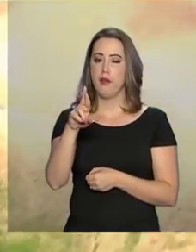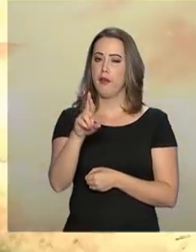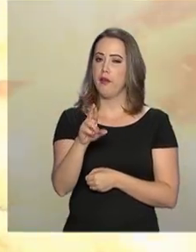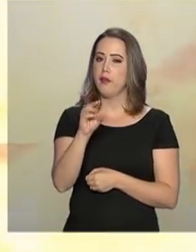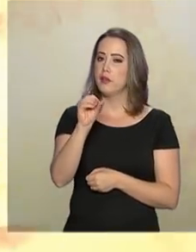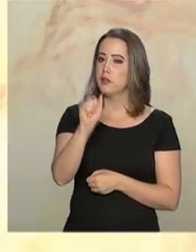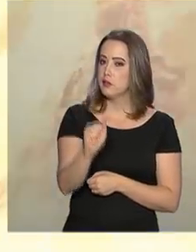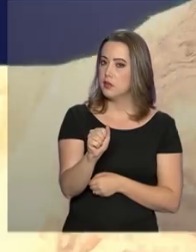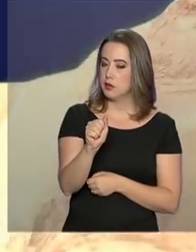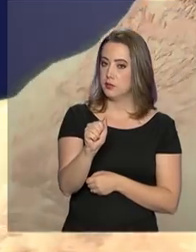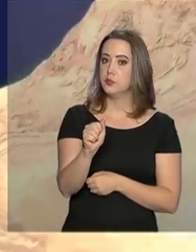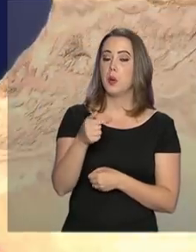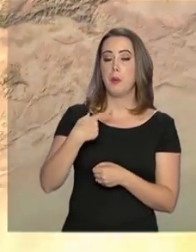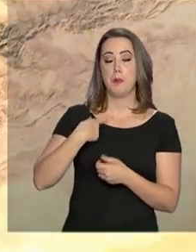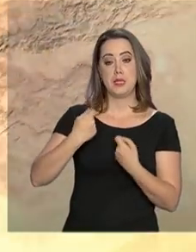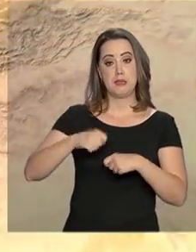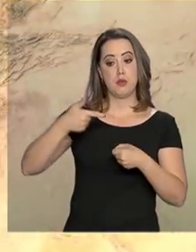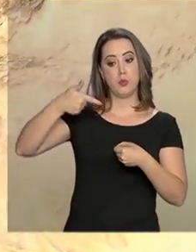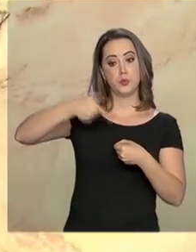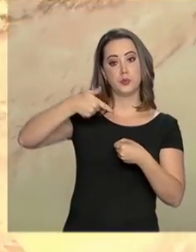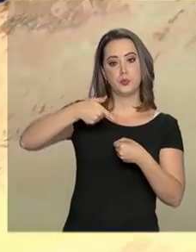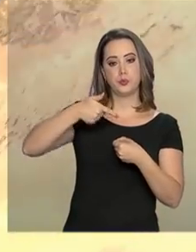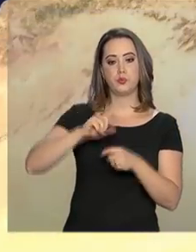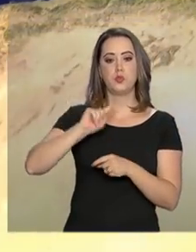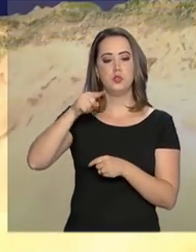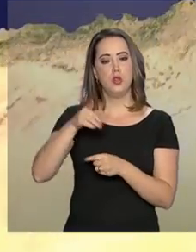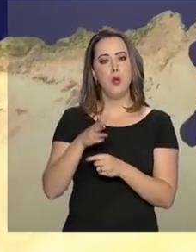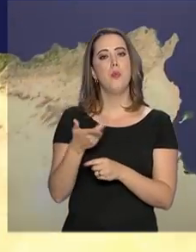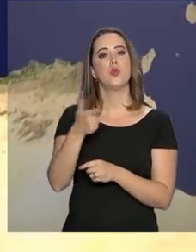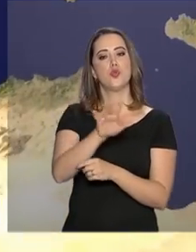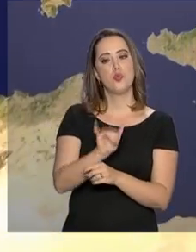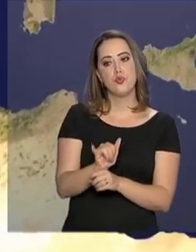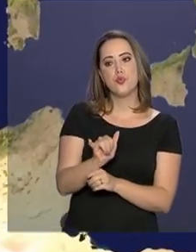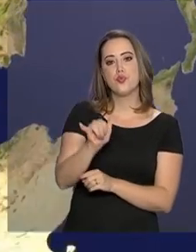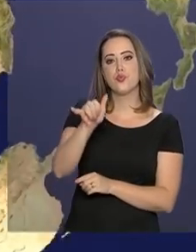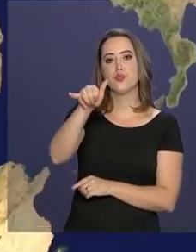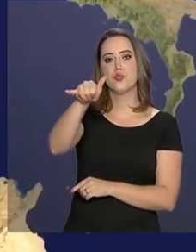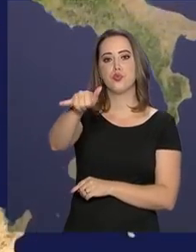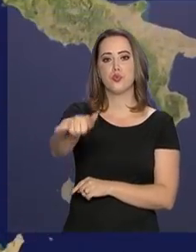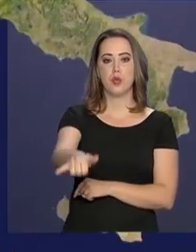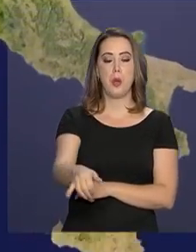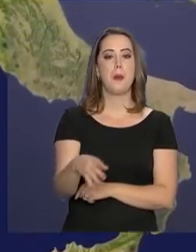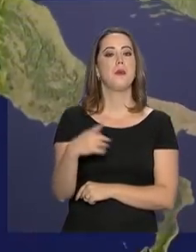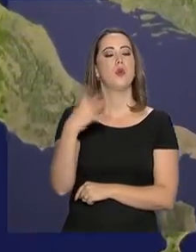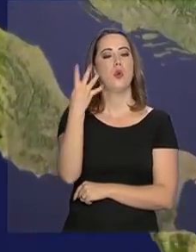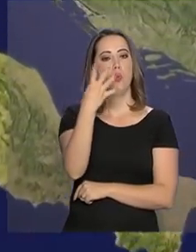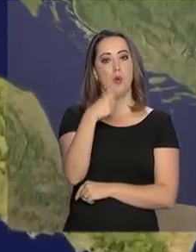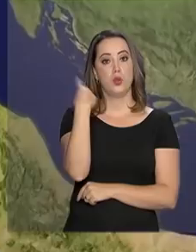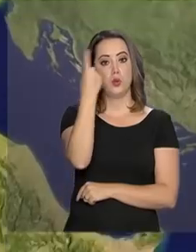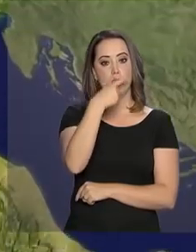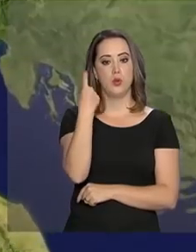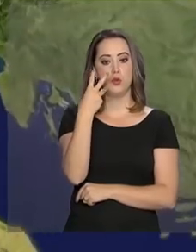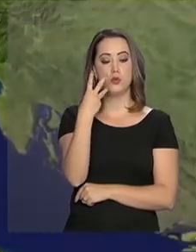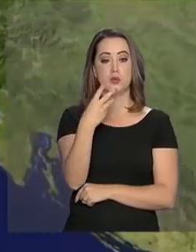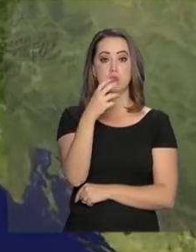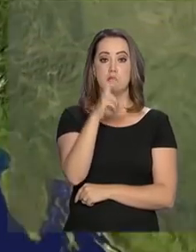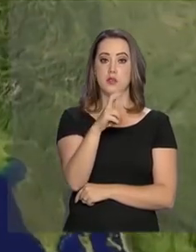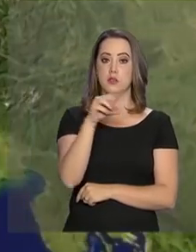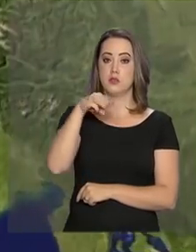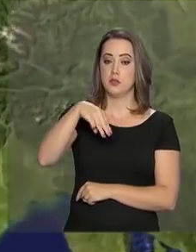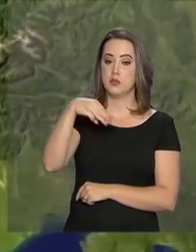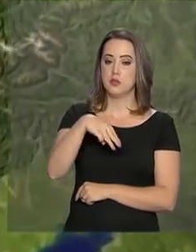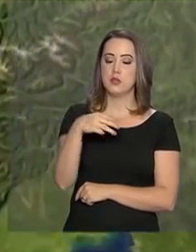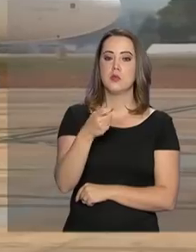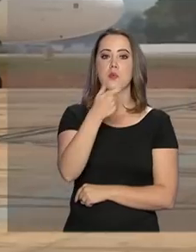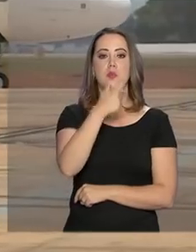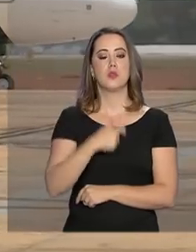para reabastecimento. De lá, o avião parte para o destino final. Mais 4 horas e 35 minutos até Zurique,